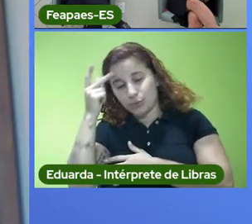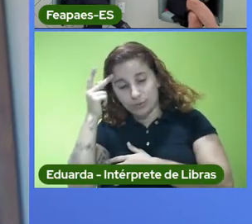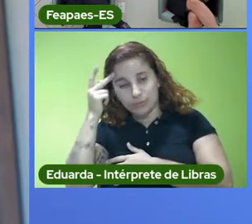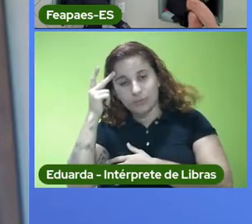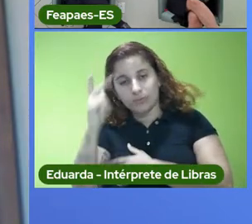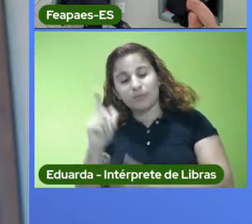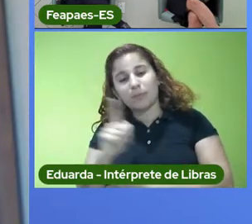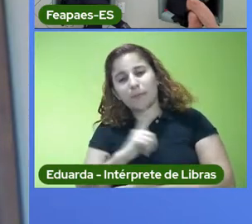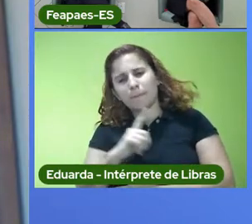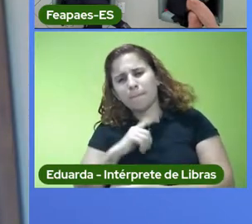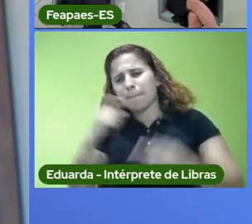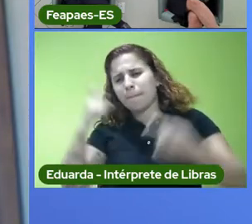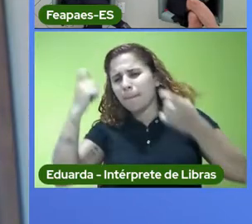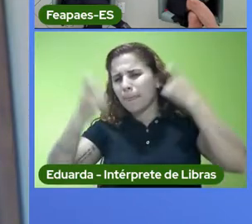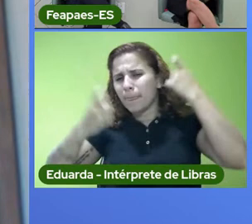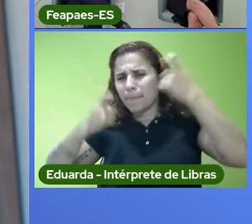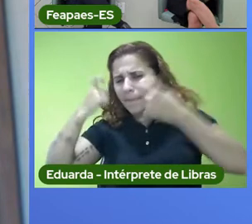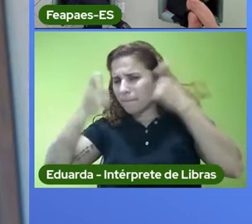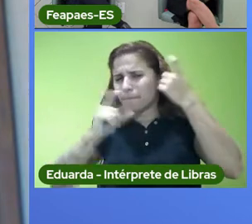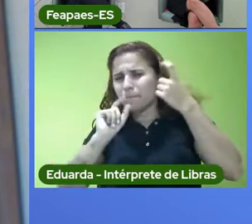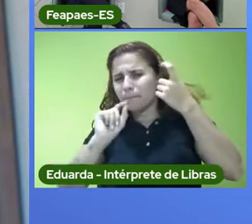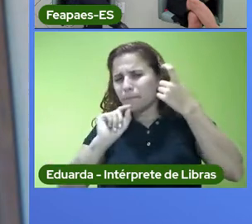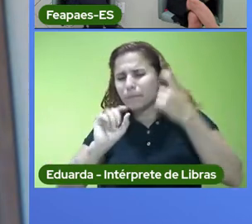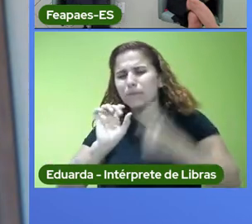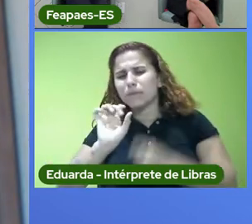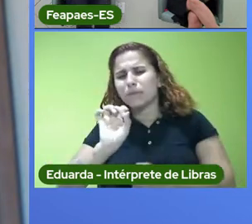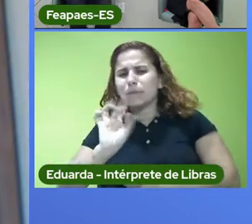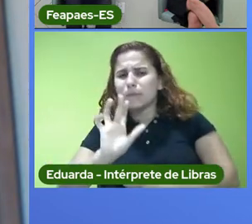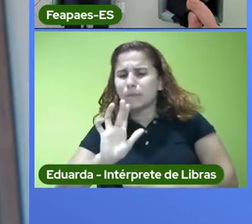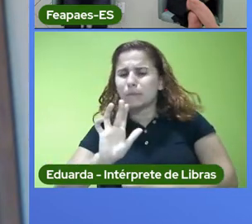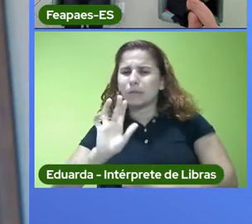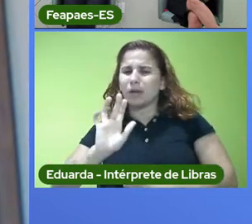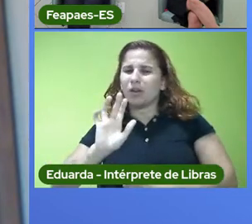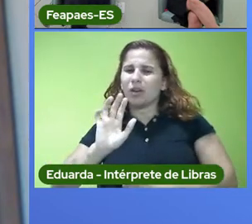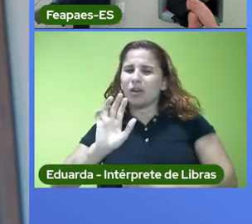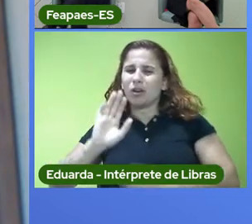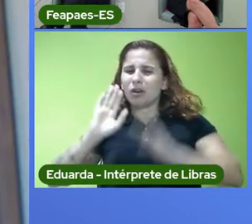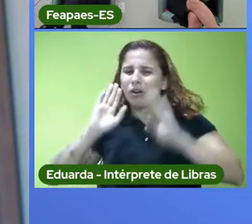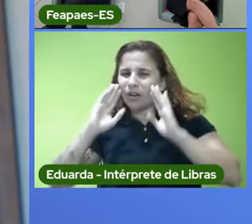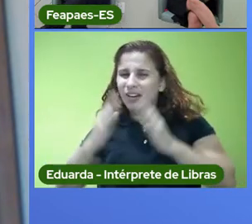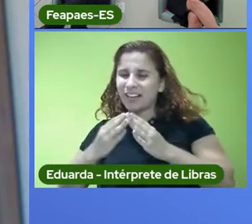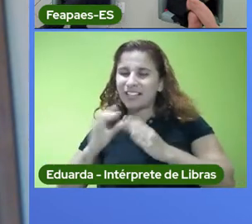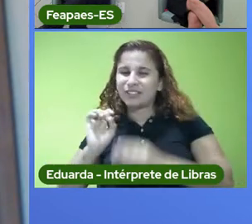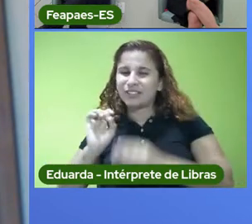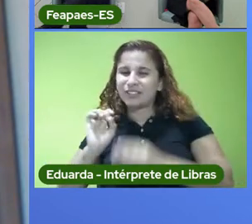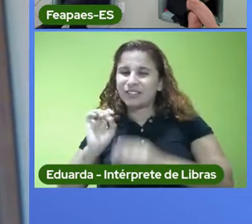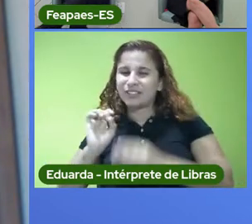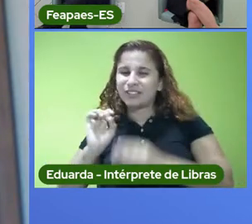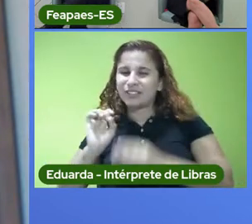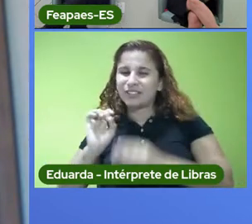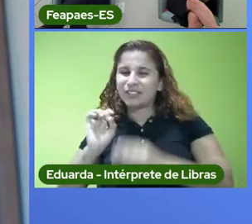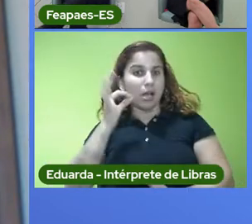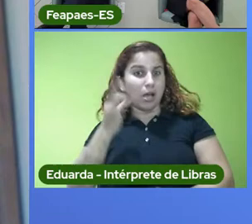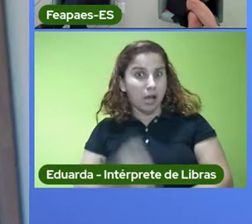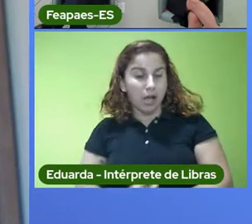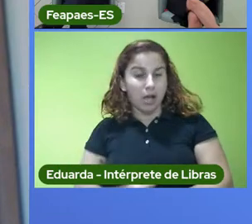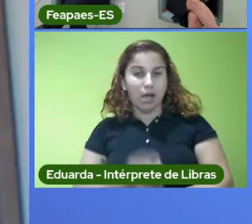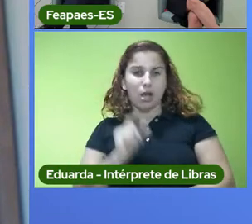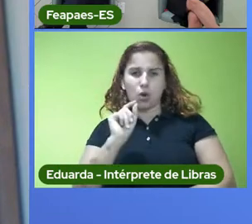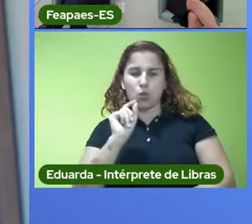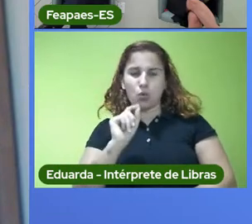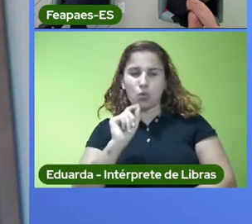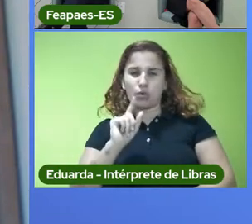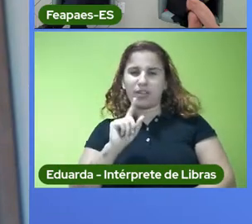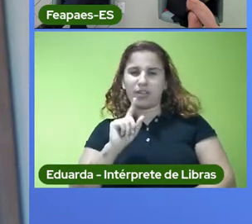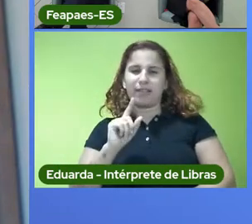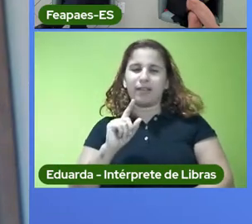não exatamente por aquilo que às vezes a gente vê sendo afirmado aí no senso comum de um apego ao benefício, mas